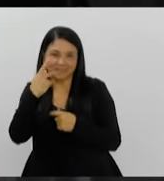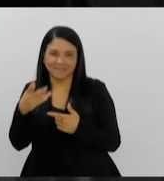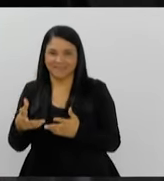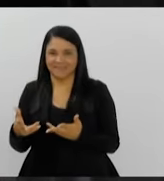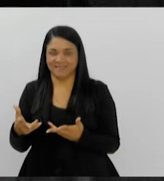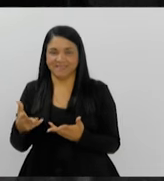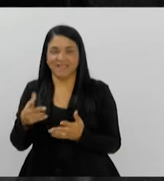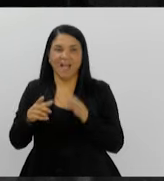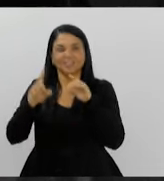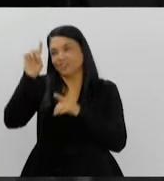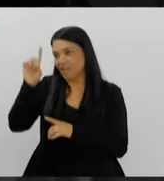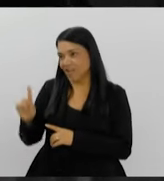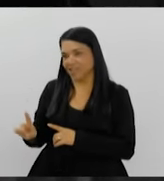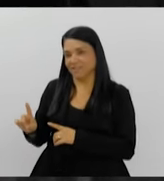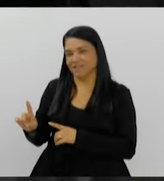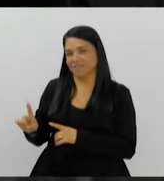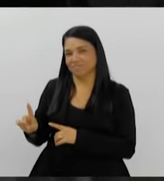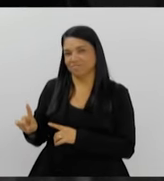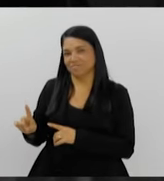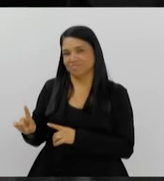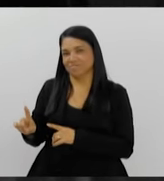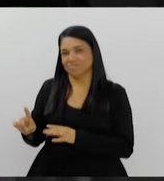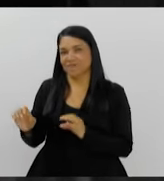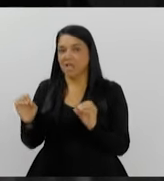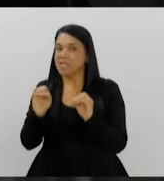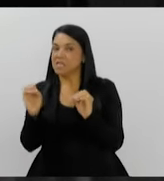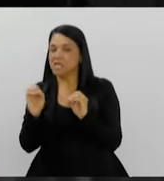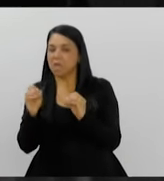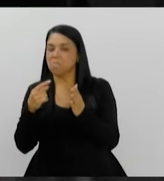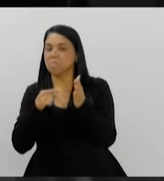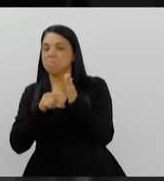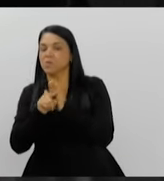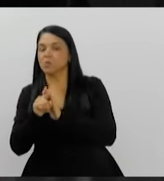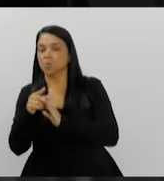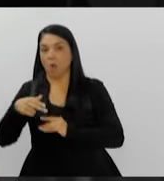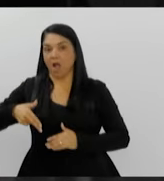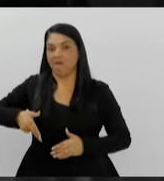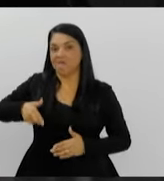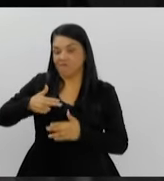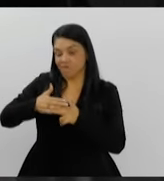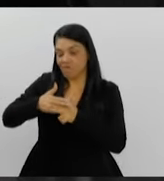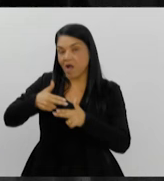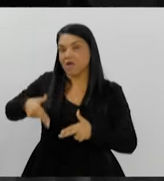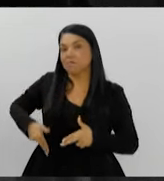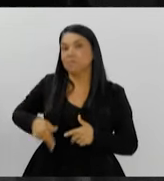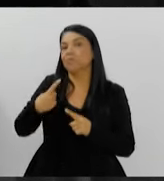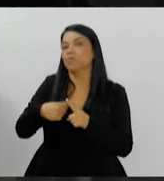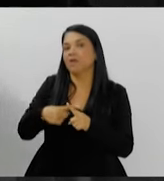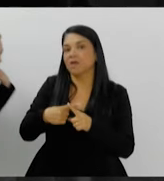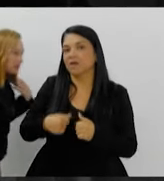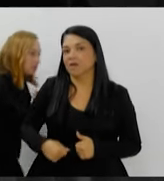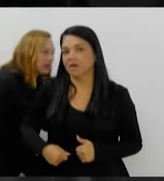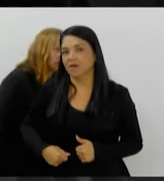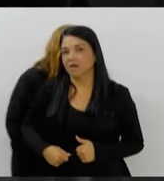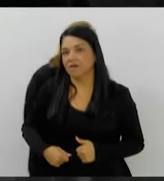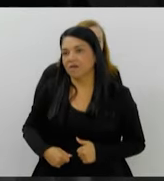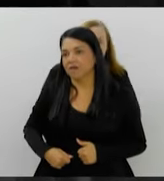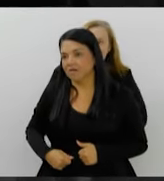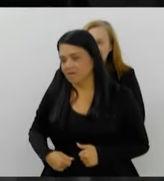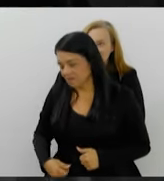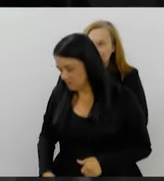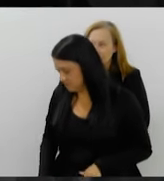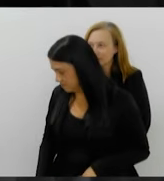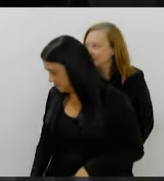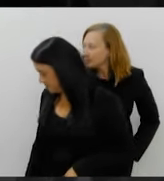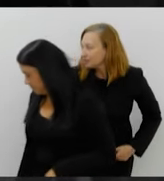a direita mas ninguém falou porque que ele tava com uma faca ninguém falou porque que ele tava com homens armados ao lado dele depois